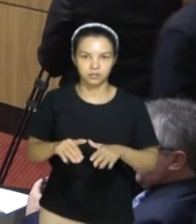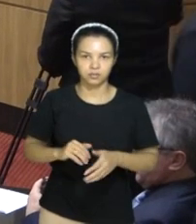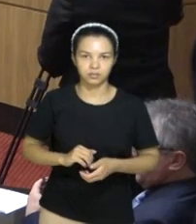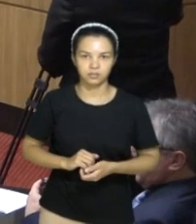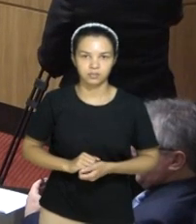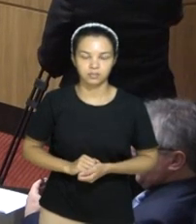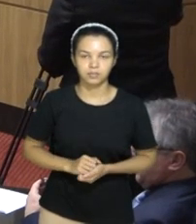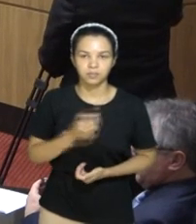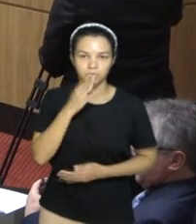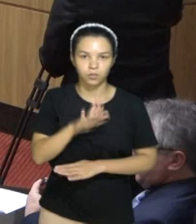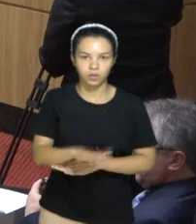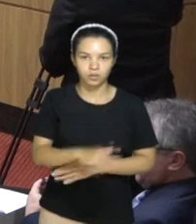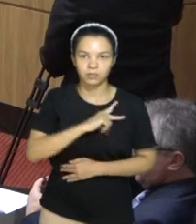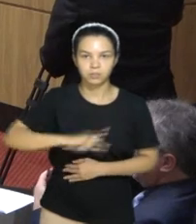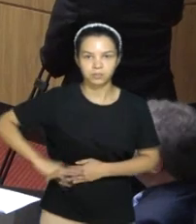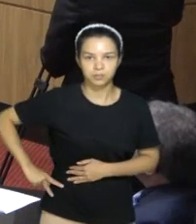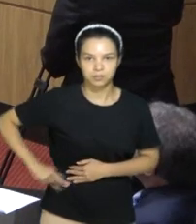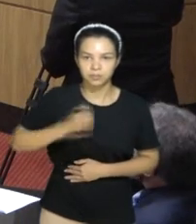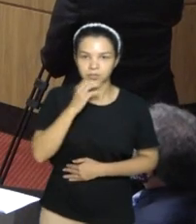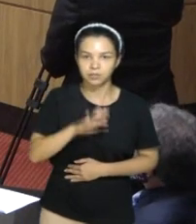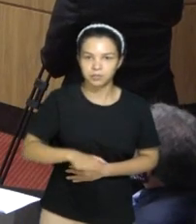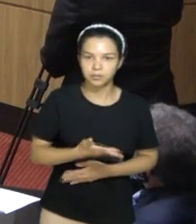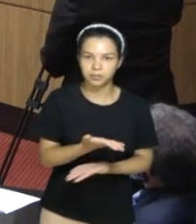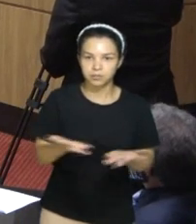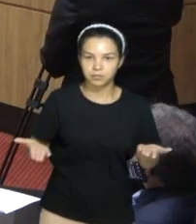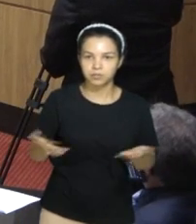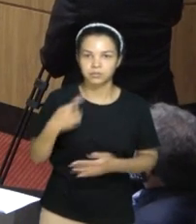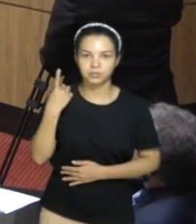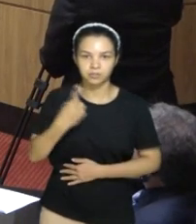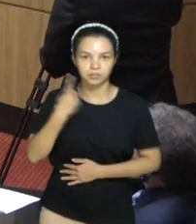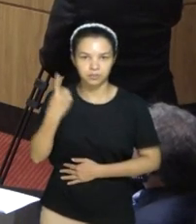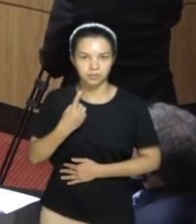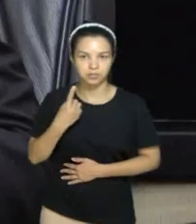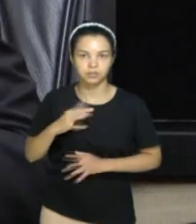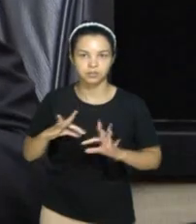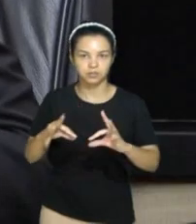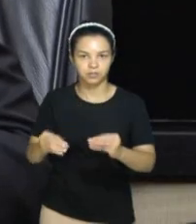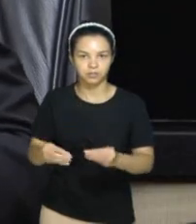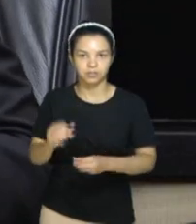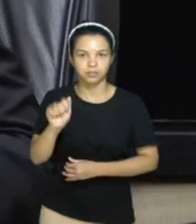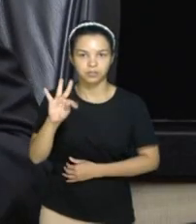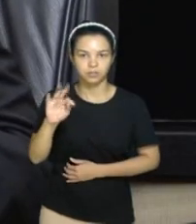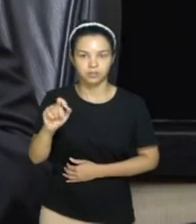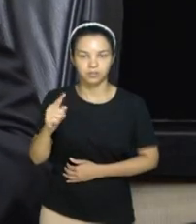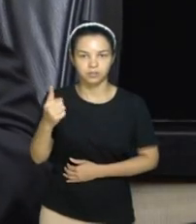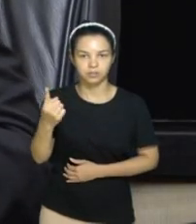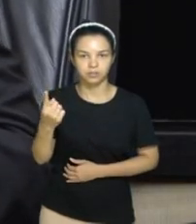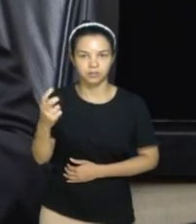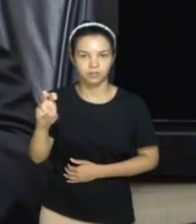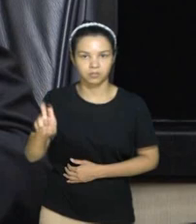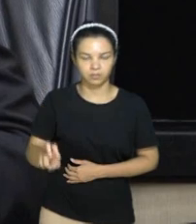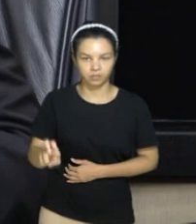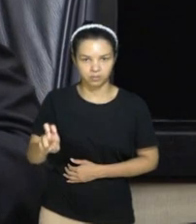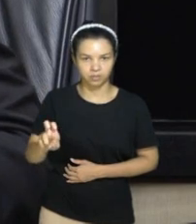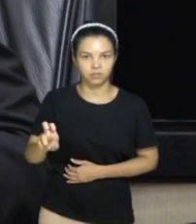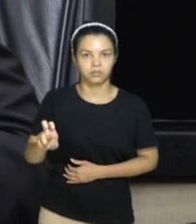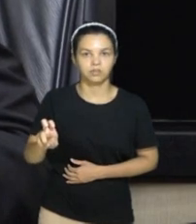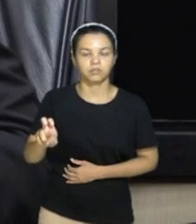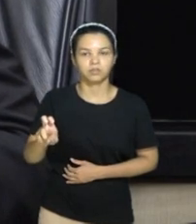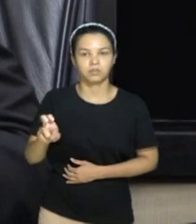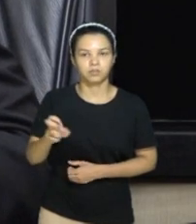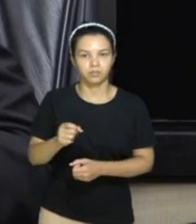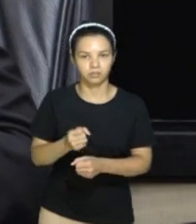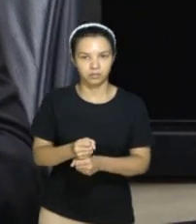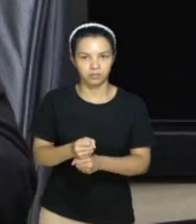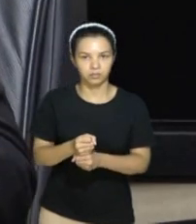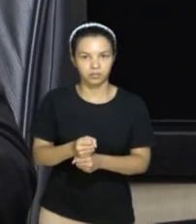Boa tarde senhor presidente Boa tarde senhoras deputados senhoras deputadas ata da 15ª sessão ordinária da primeira sessão